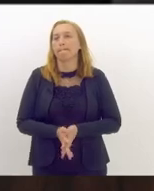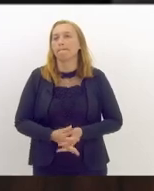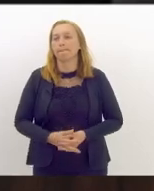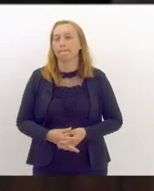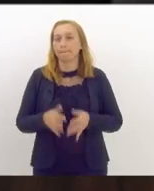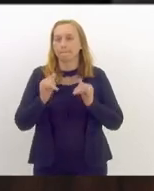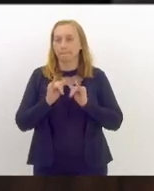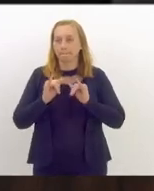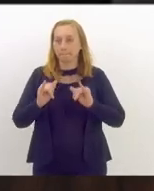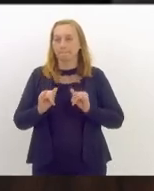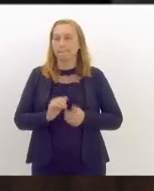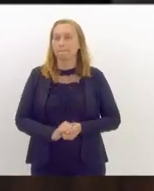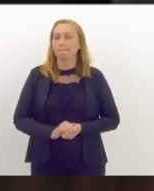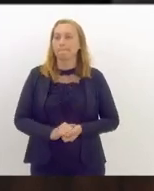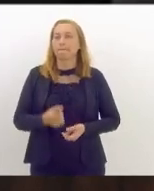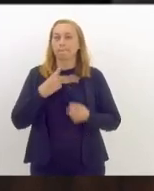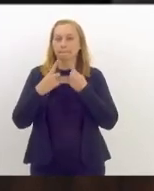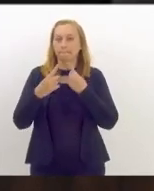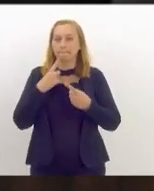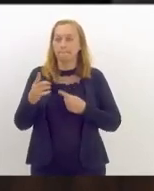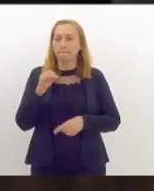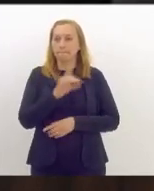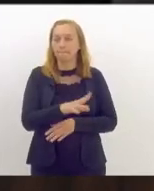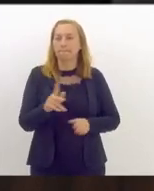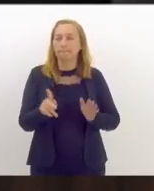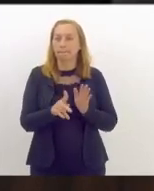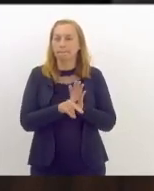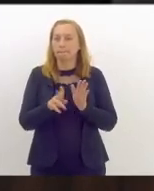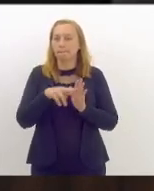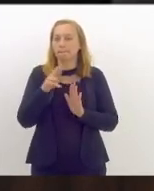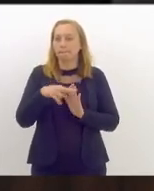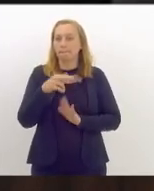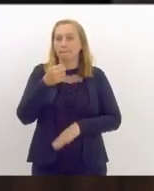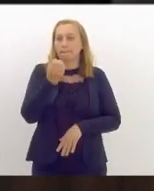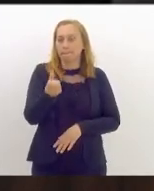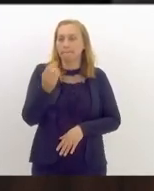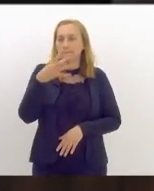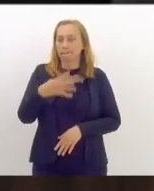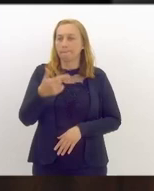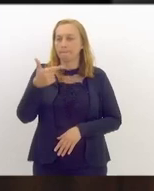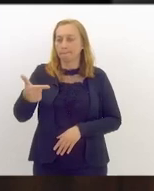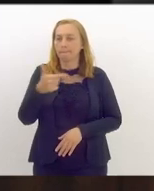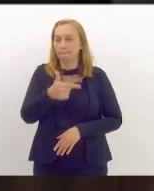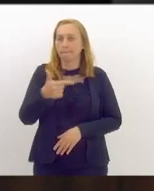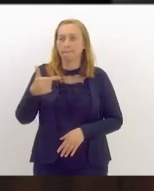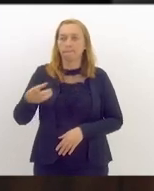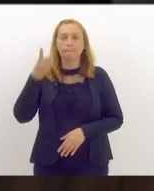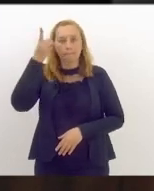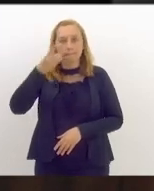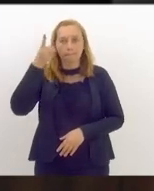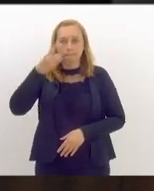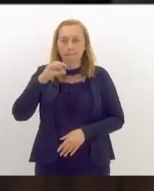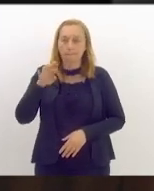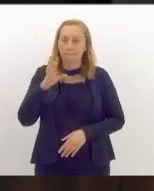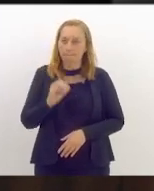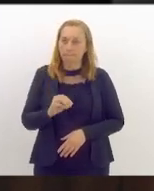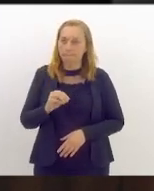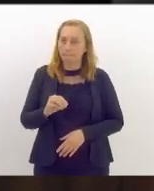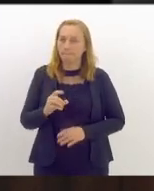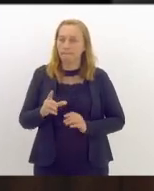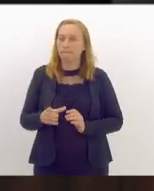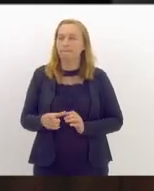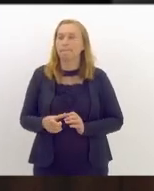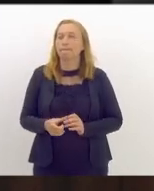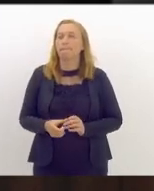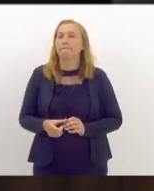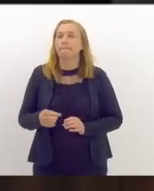anuncio discussão única para gente resolução 646 de 22 de autoria Deputado Márcio Gualberto Anderson